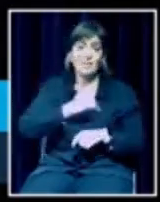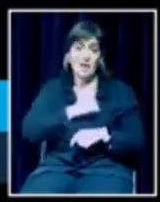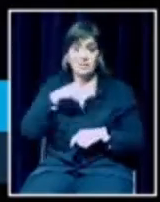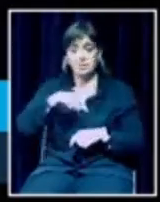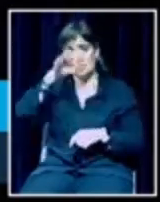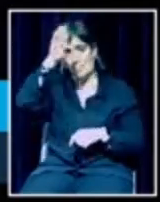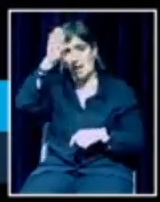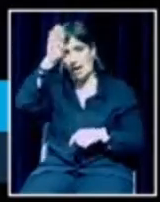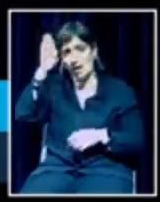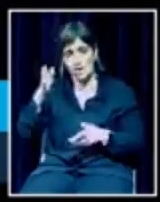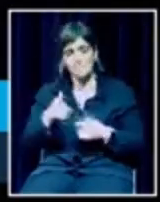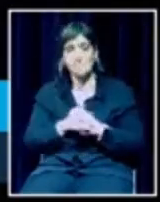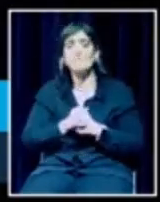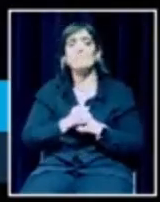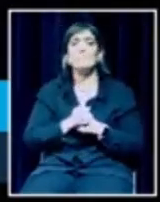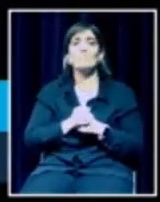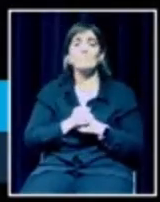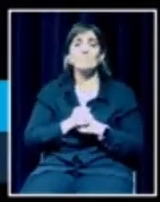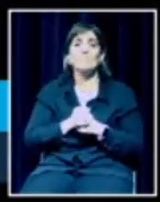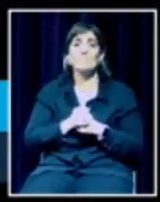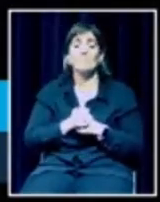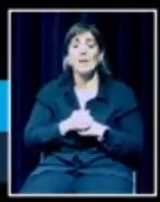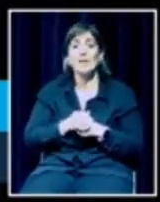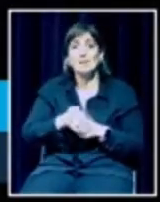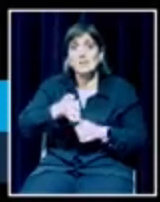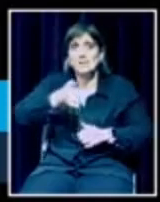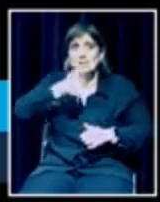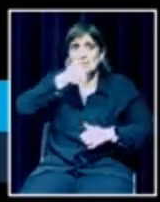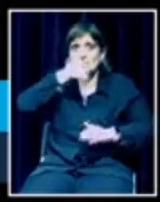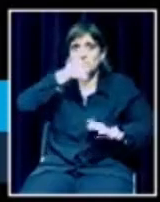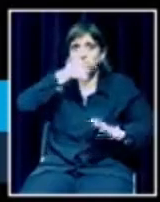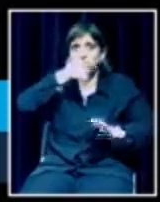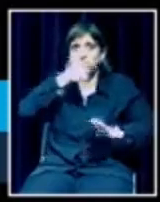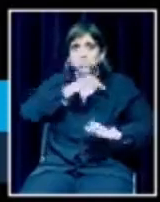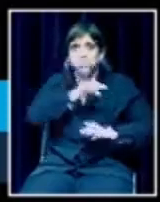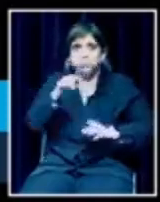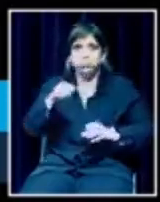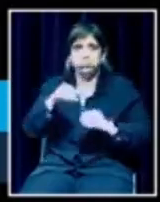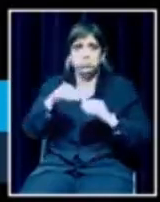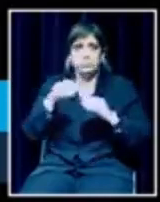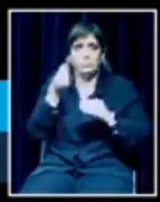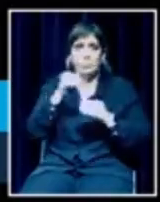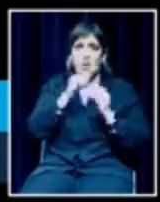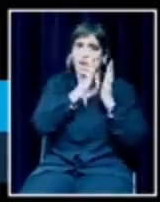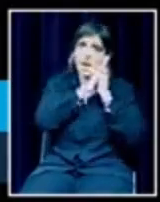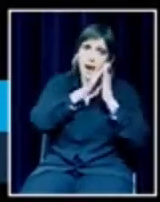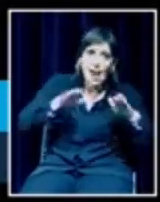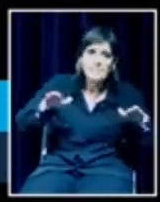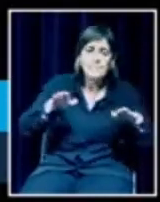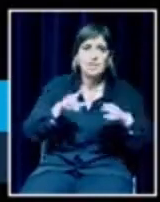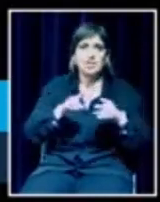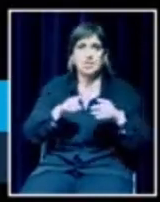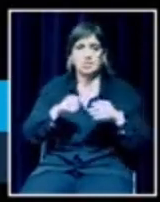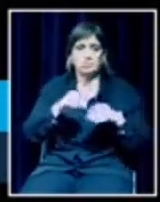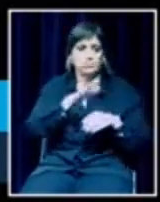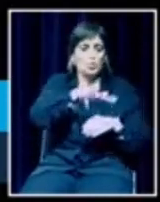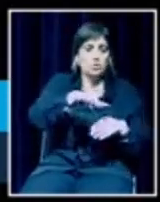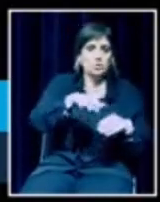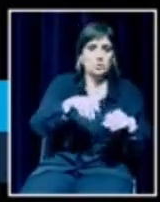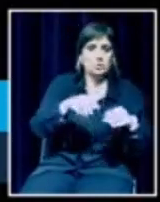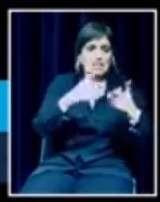Braga sobrelotar esses imóveis de camas na sala